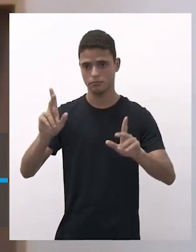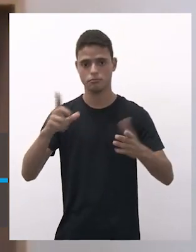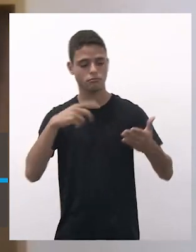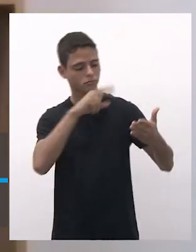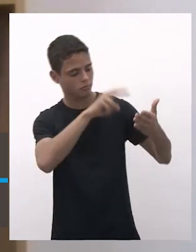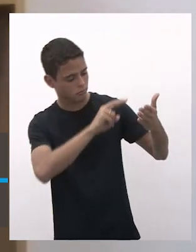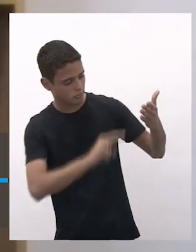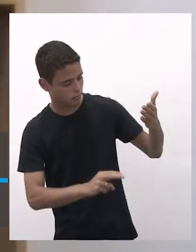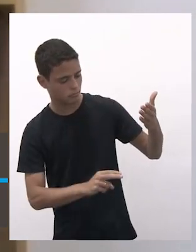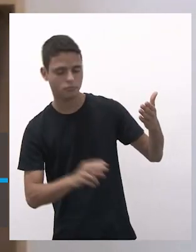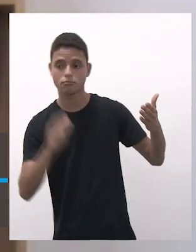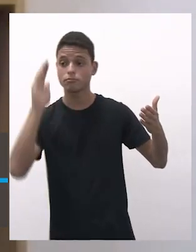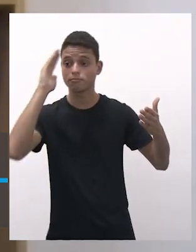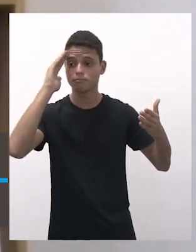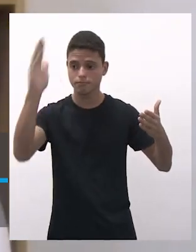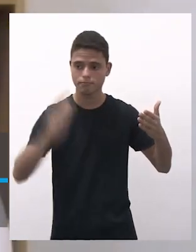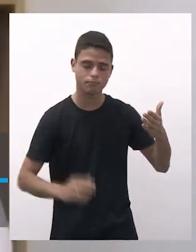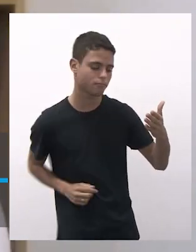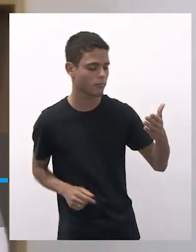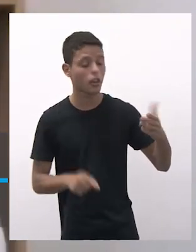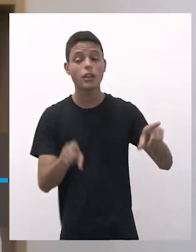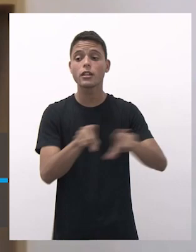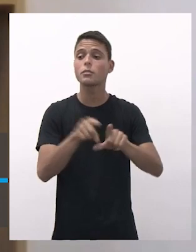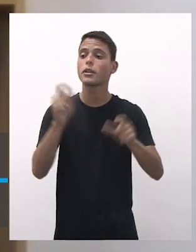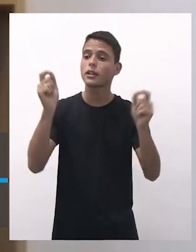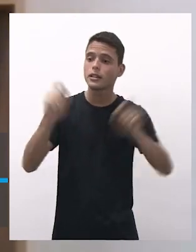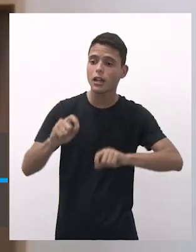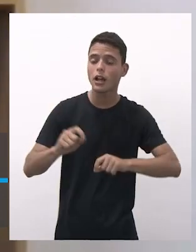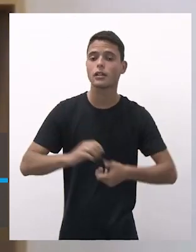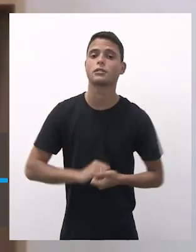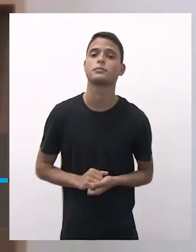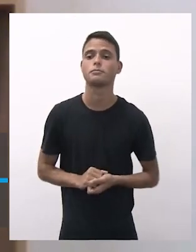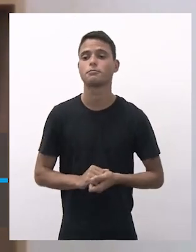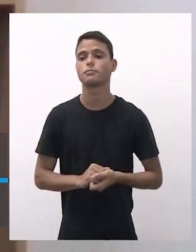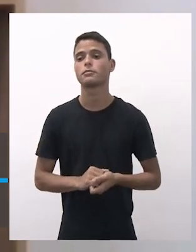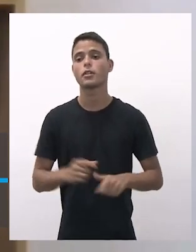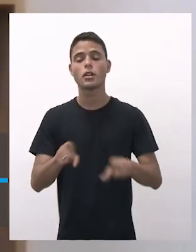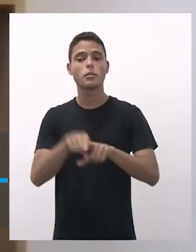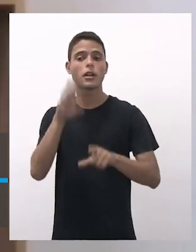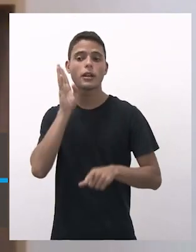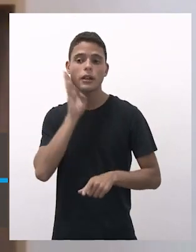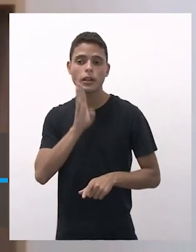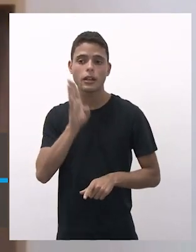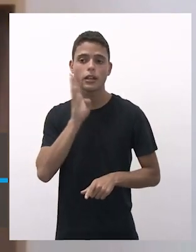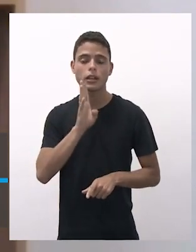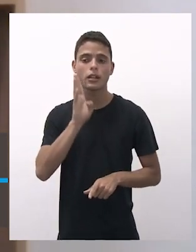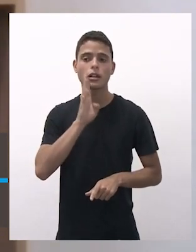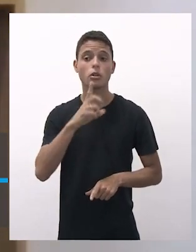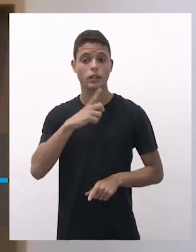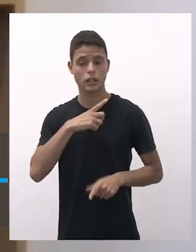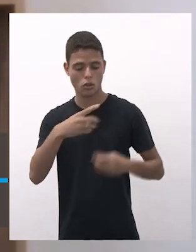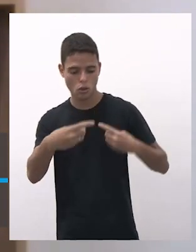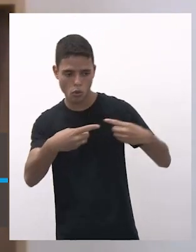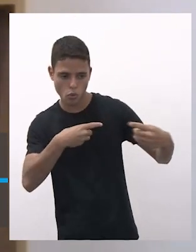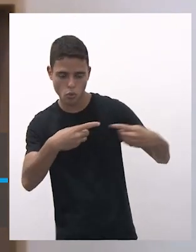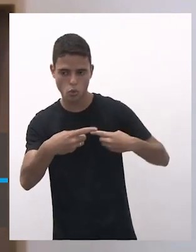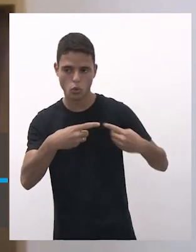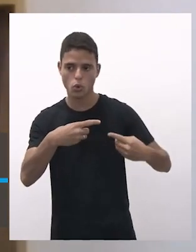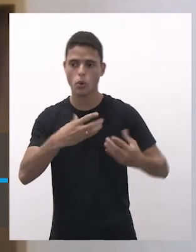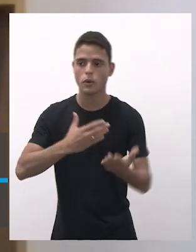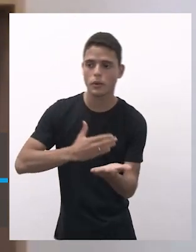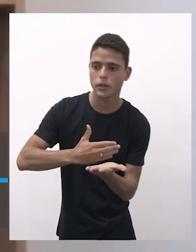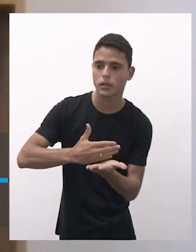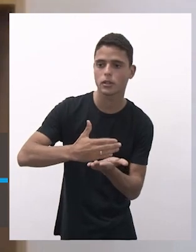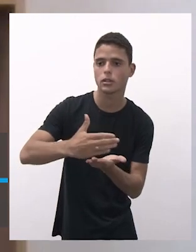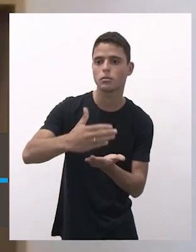de leitura, uma possibilidade de leitura. E o bacana de existir o debate é que, a partir do debate,